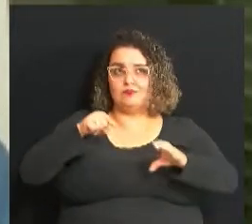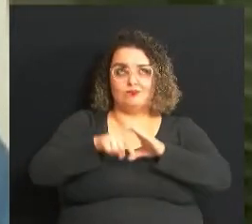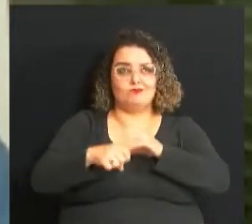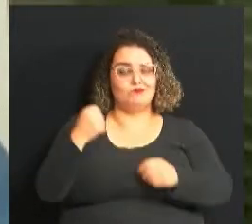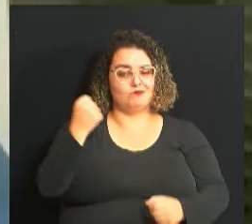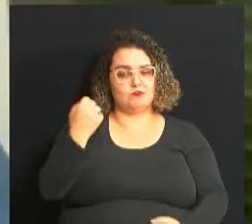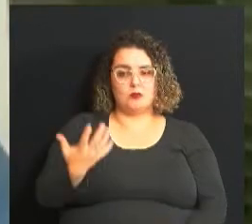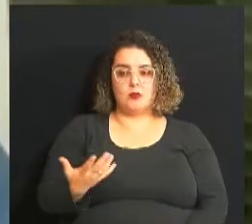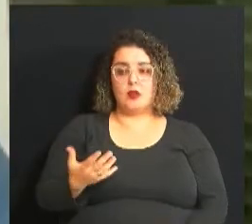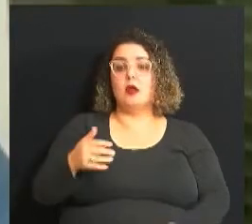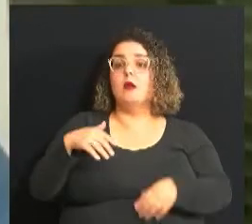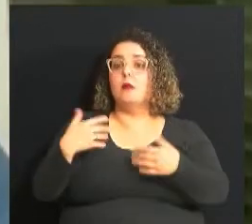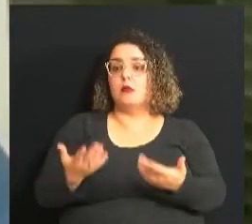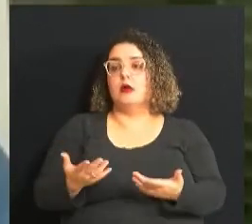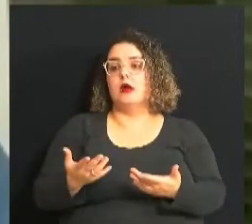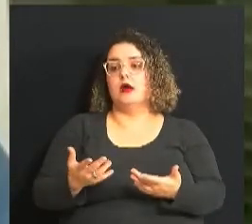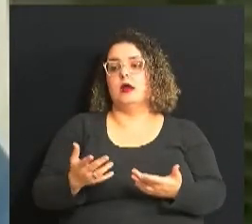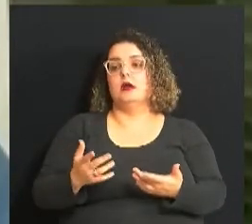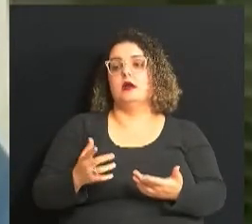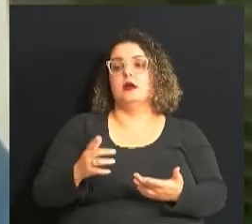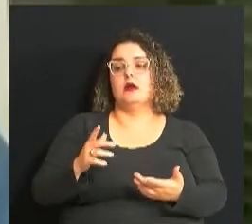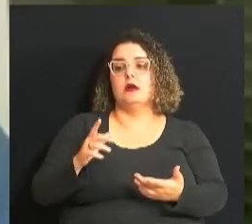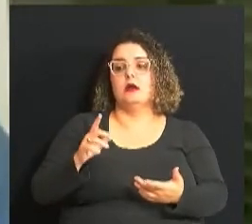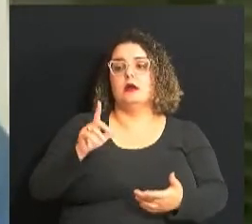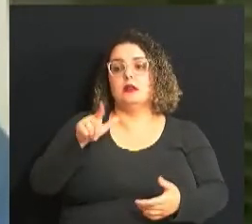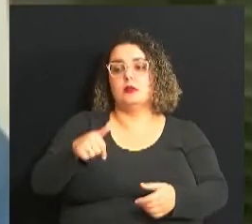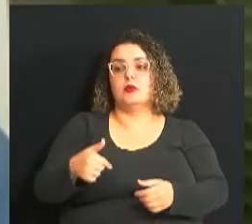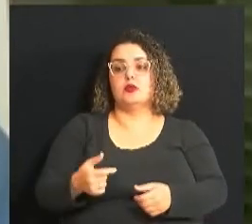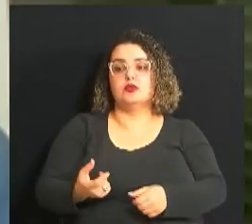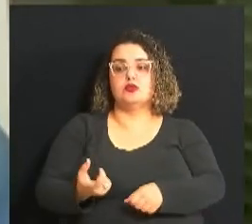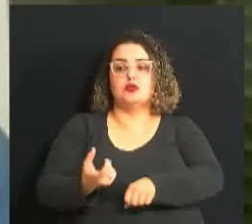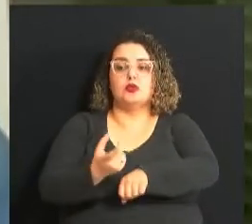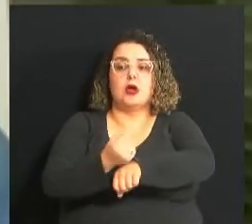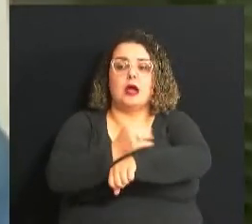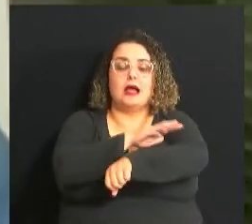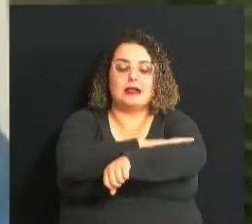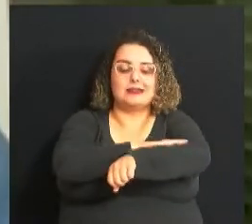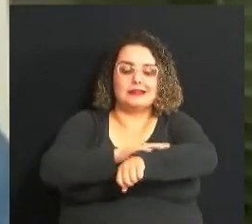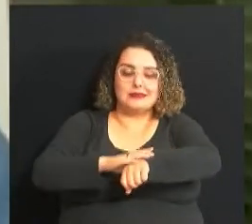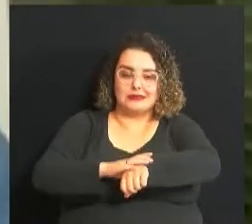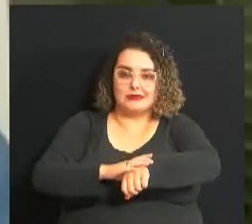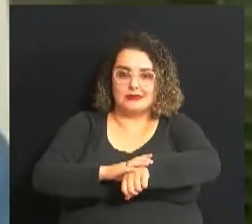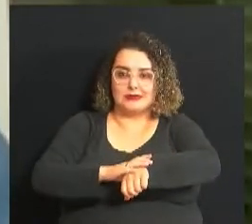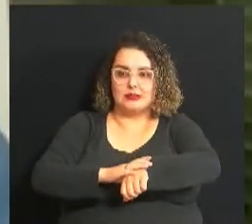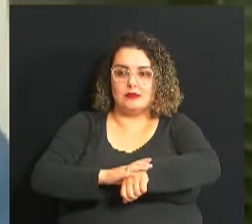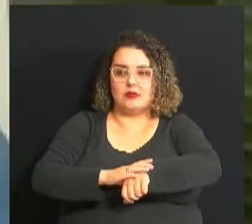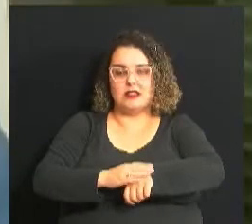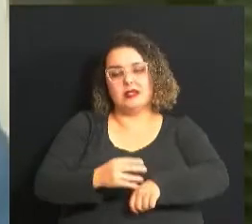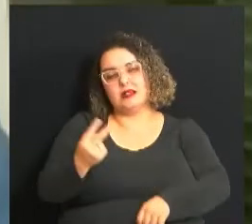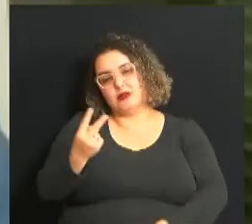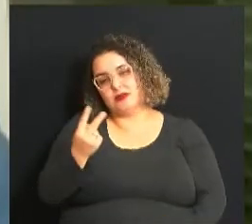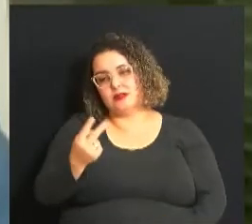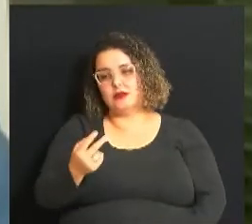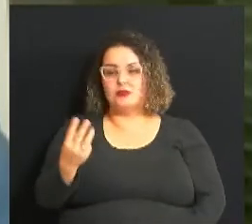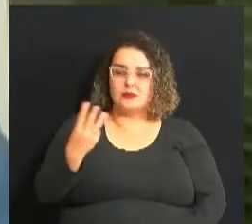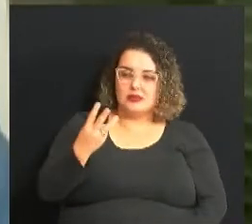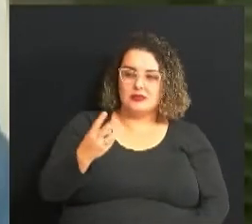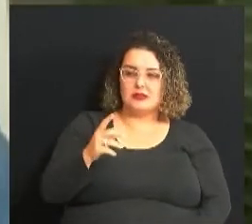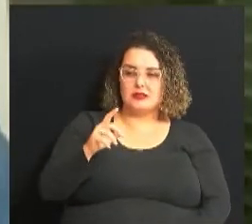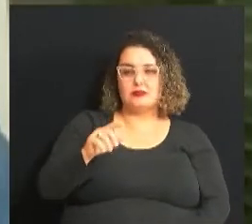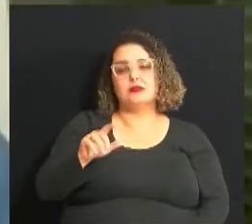mais incide depois do câncer de pele. Mas ele é o segundo ou terceiro que mais mata depois de câncer